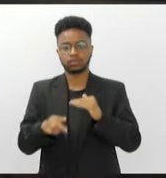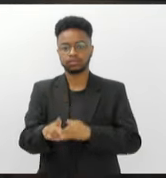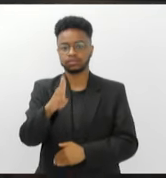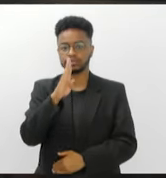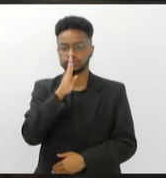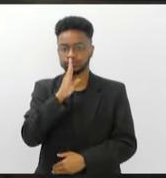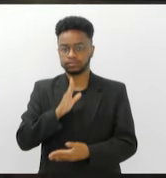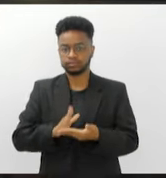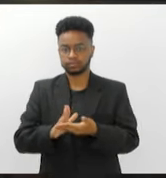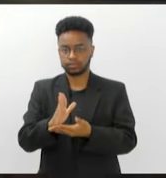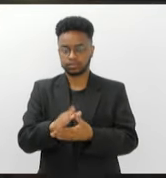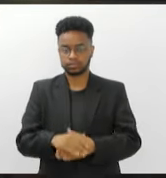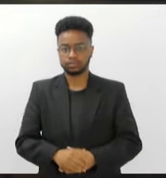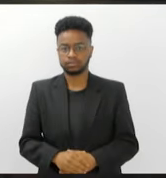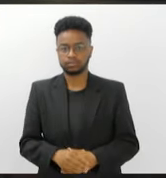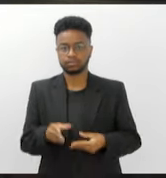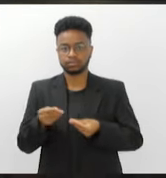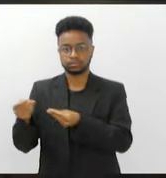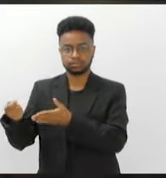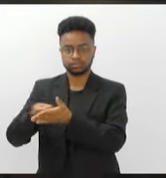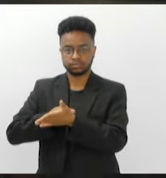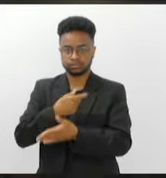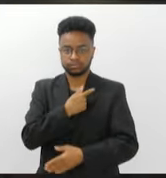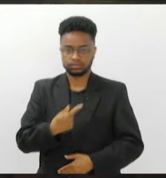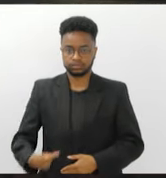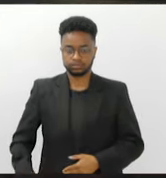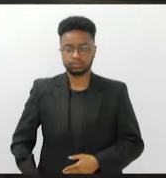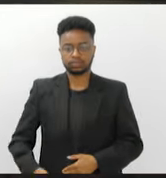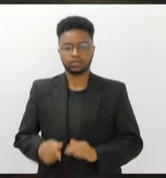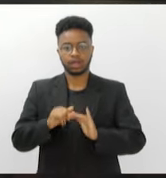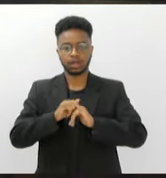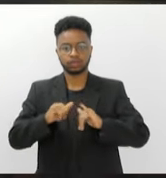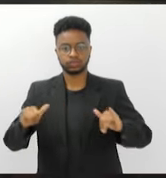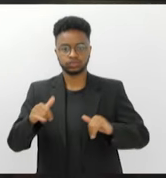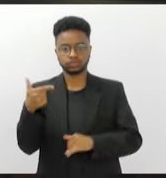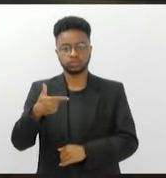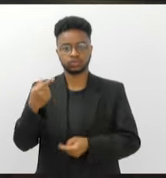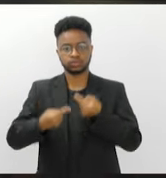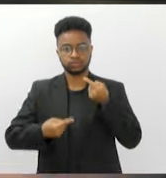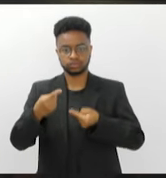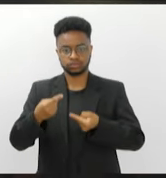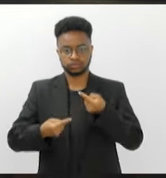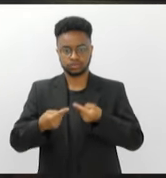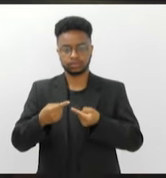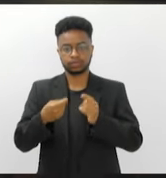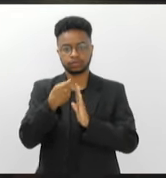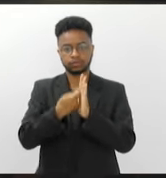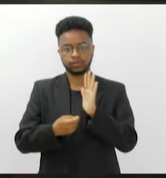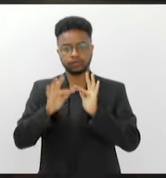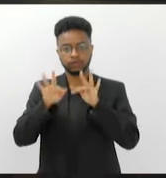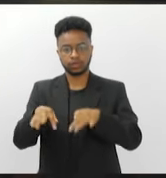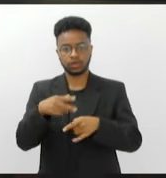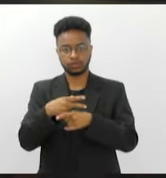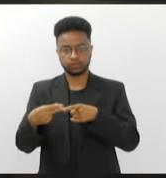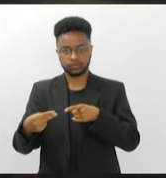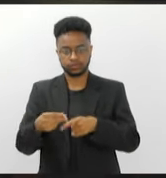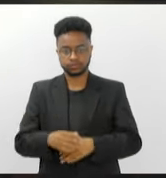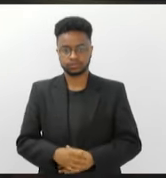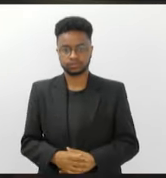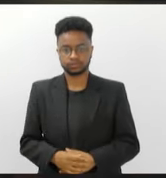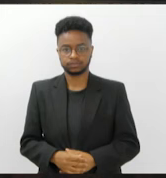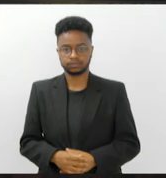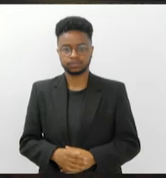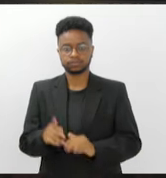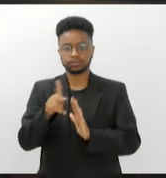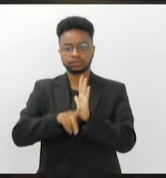estão. Aprovado. Vai autógrafo. Anuncio, em segunda discussão, redação do vencido,